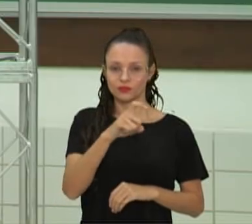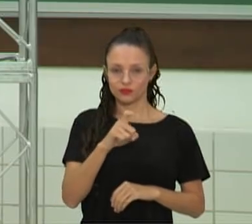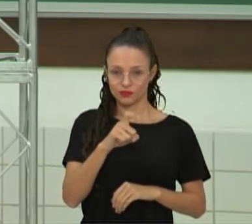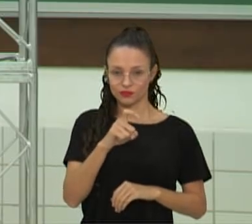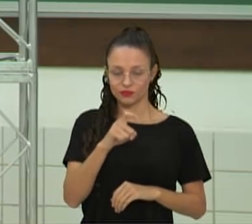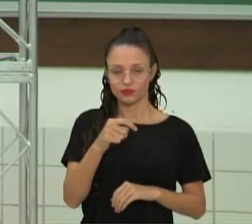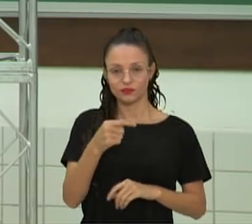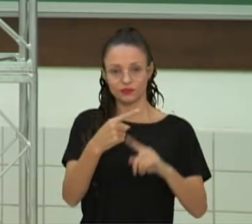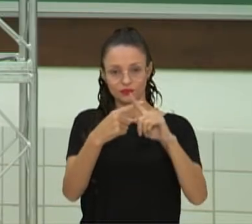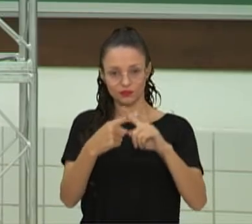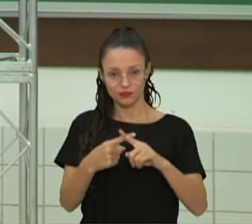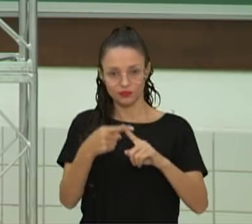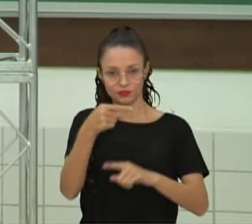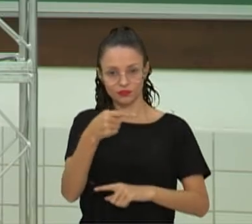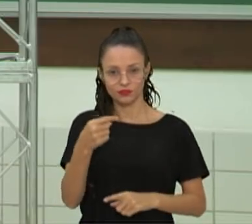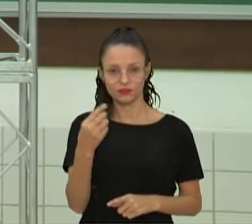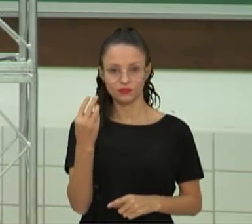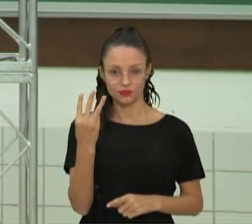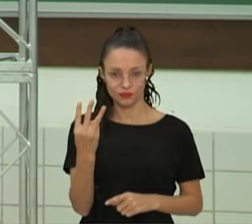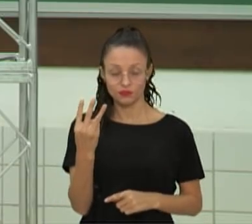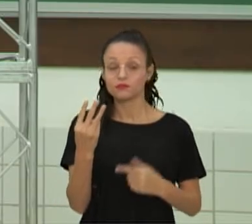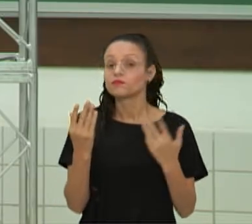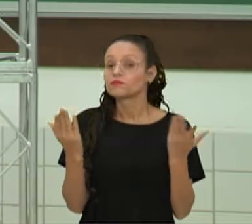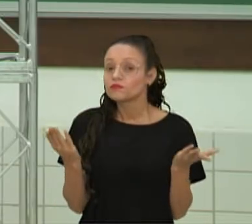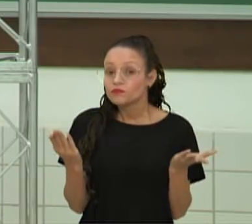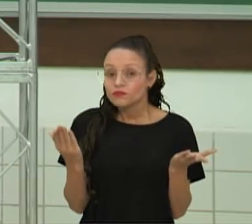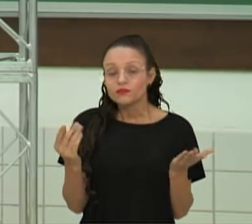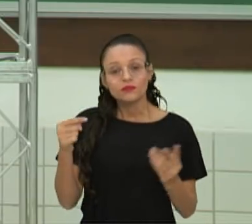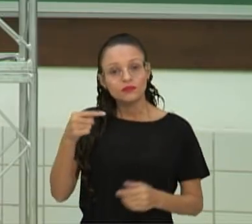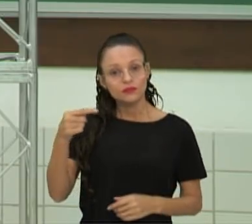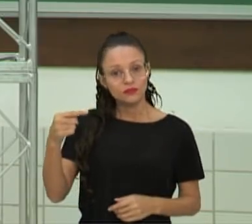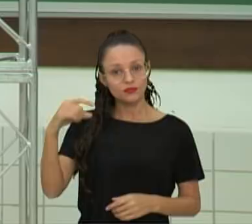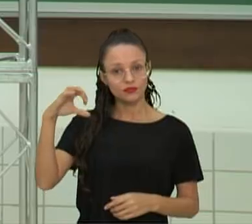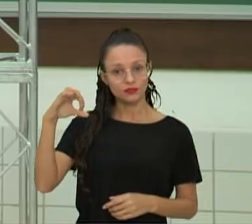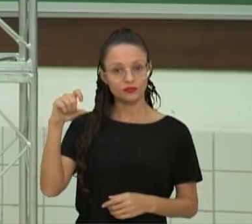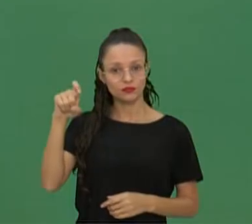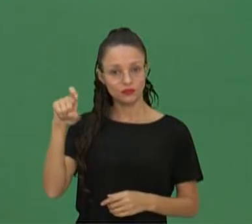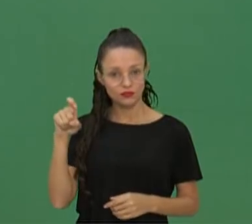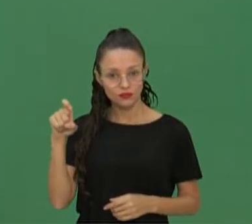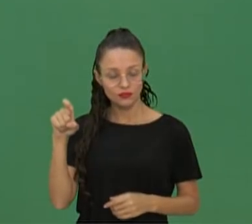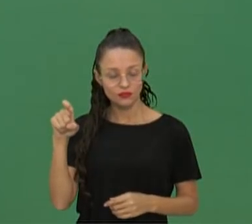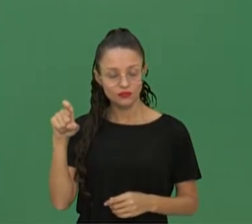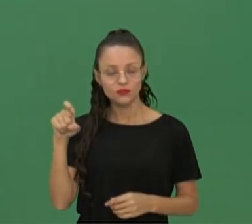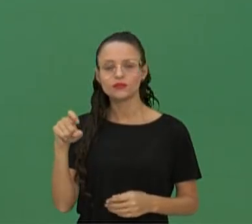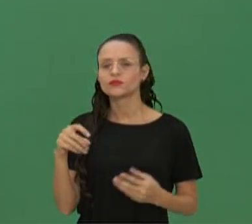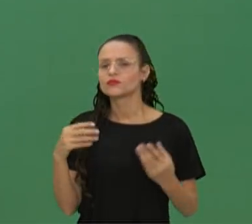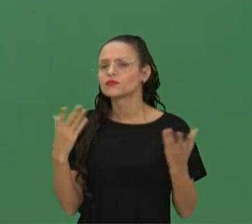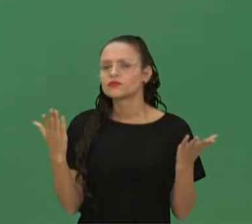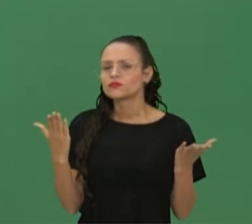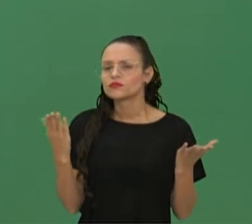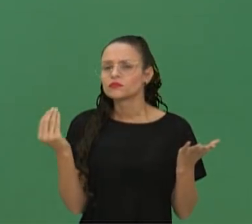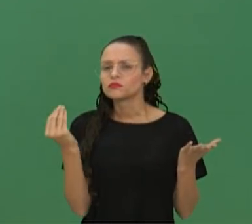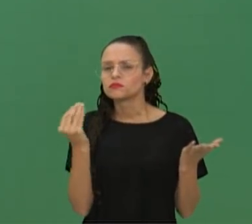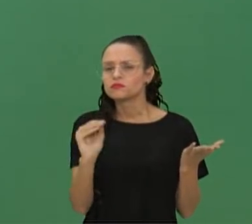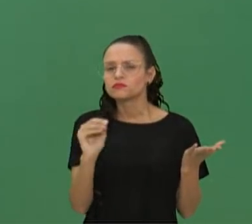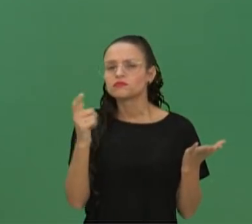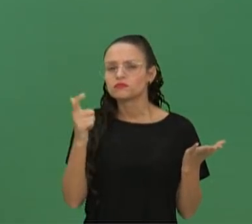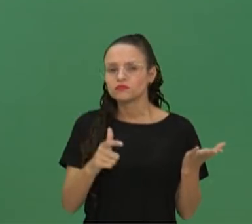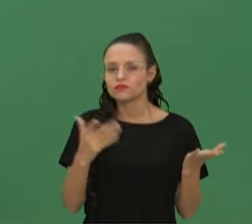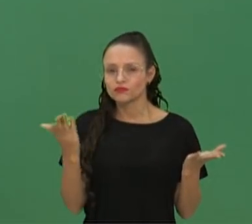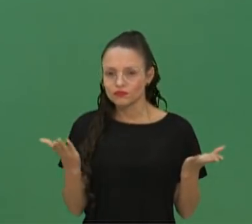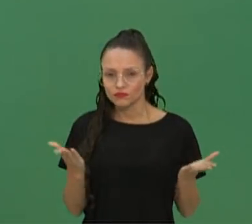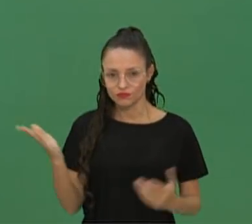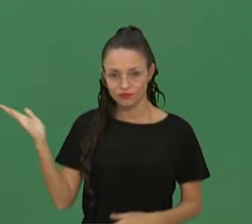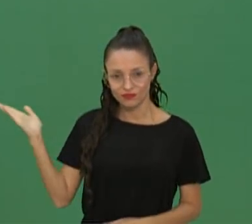3x vezes menos 3 vai dar o quê? Vai dar menos 9x. Aonde que eu vou escrever esse menos 9x?